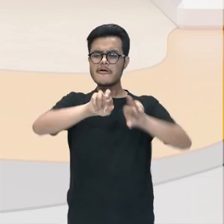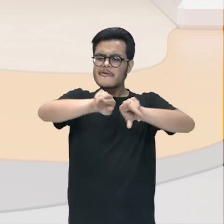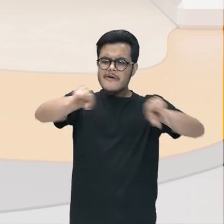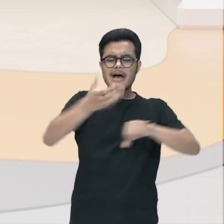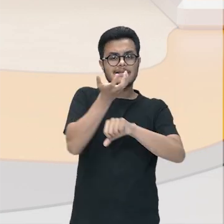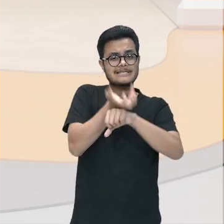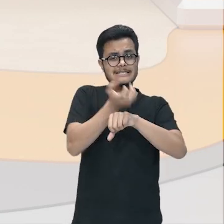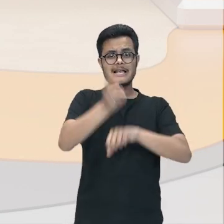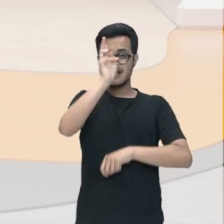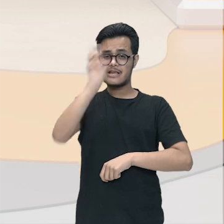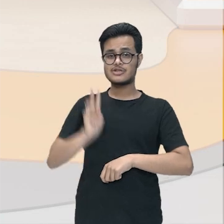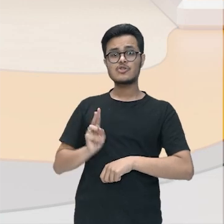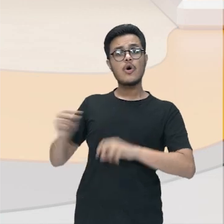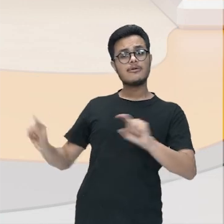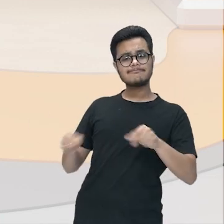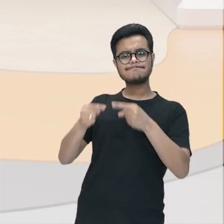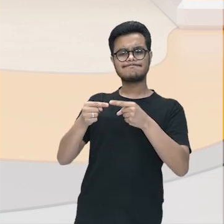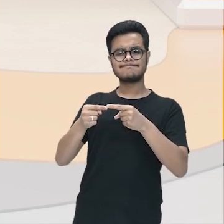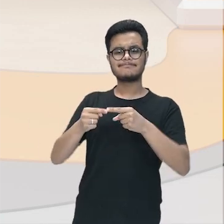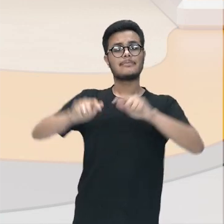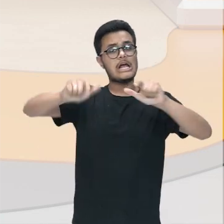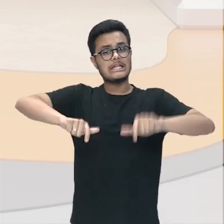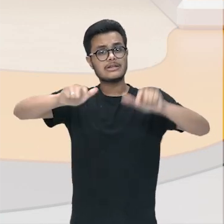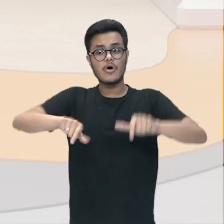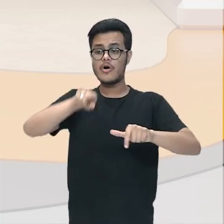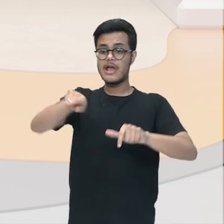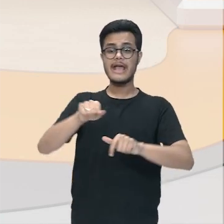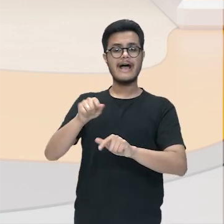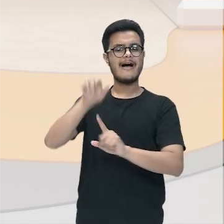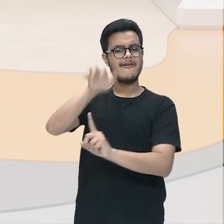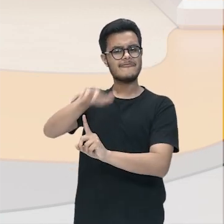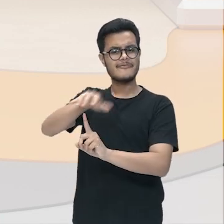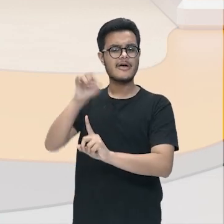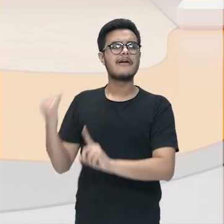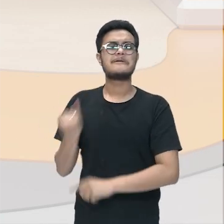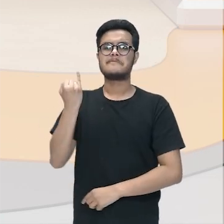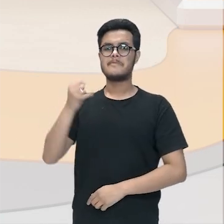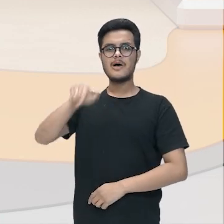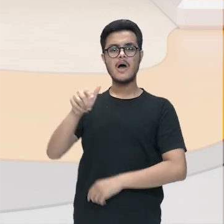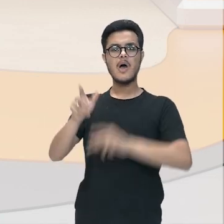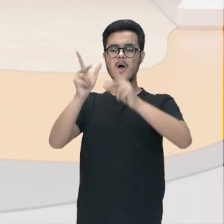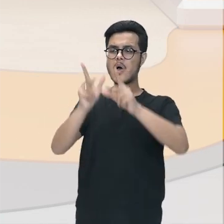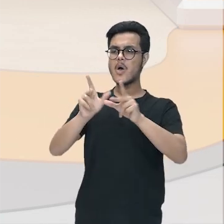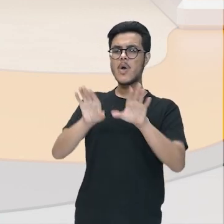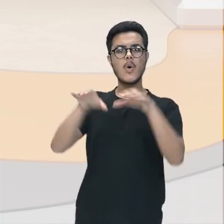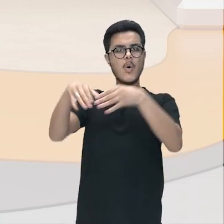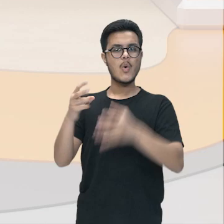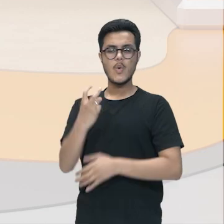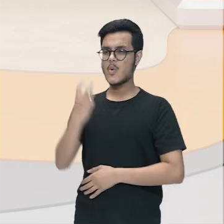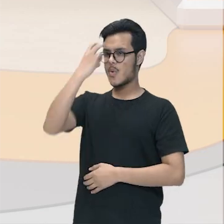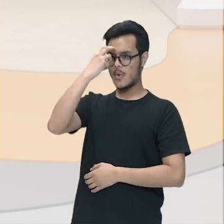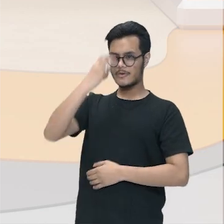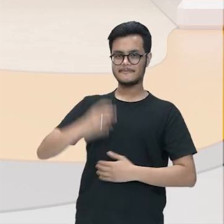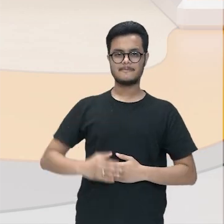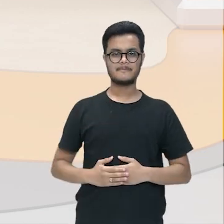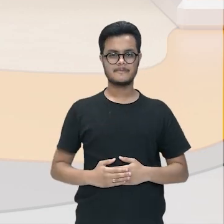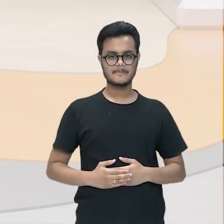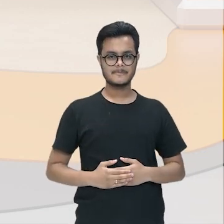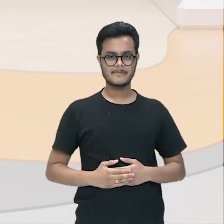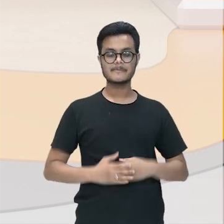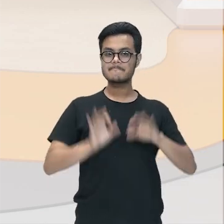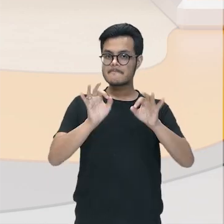histórias, então, ligadas a esse legado deixado, então, aí, por essa grande cultura,